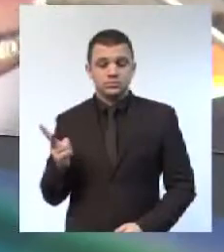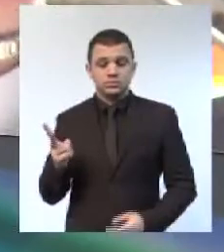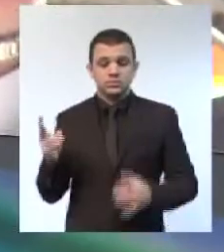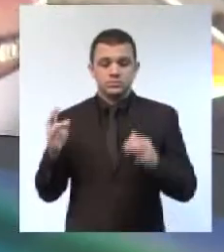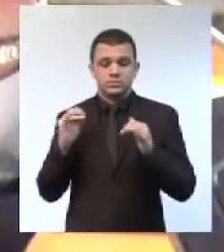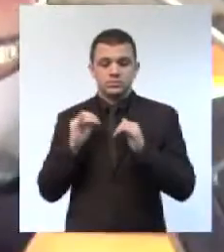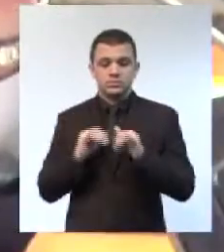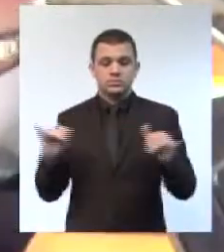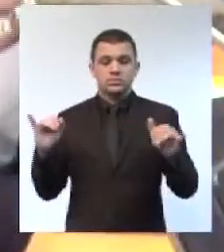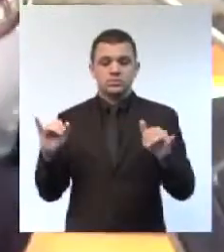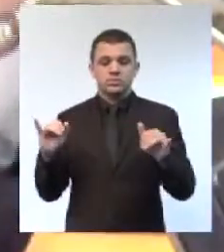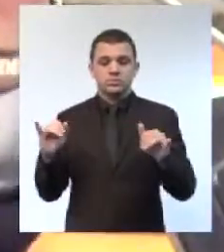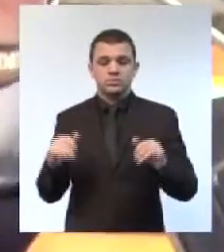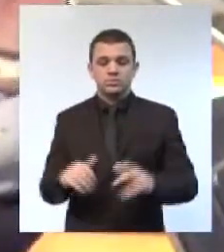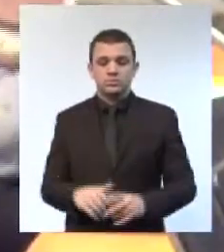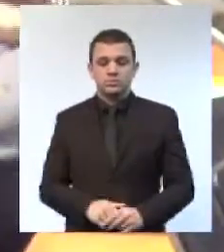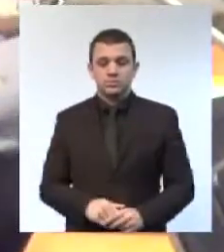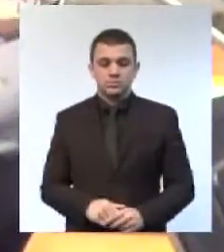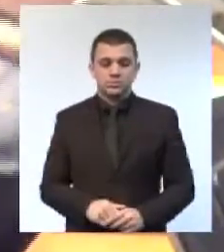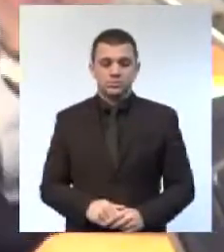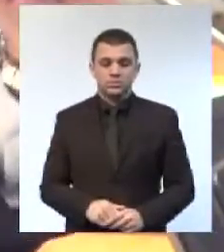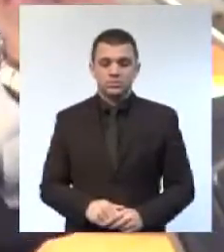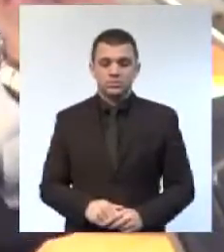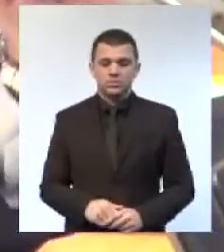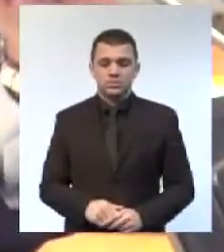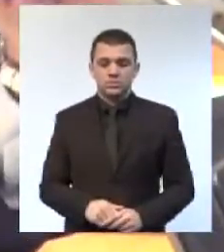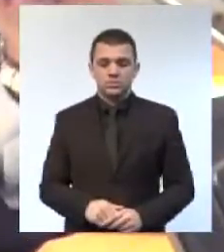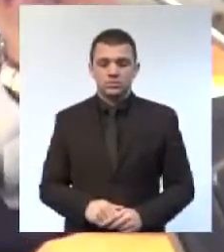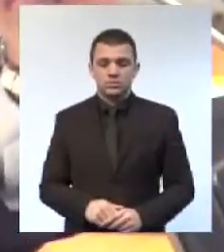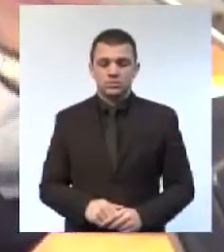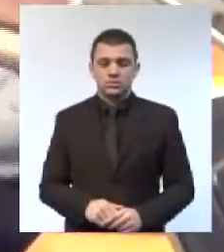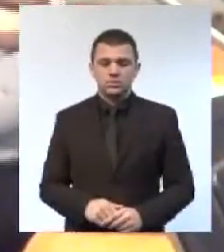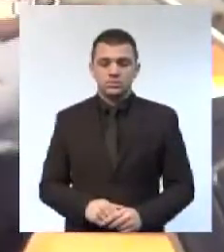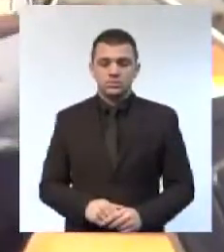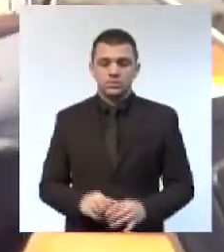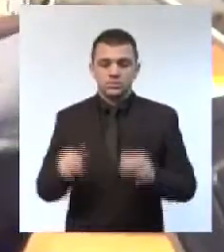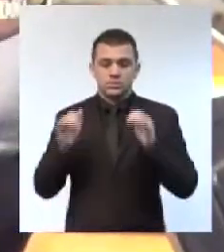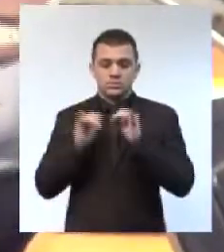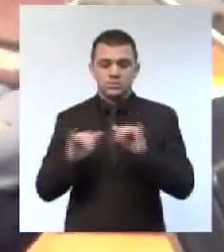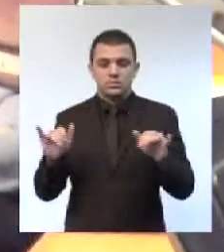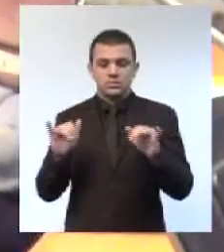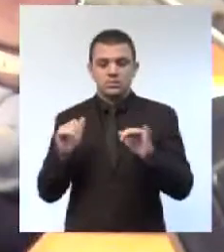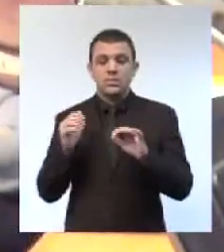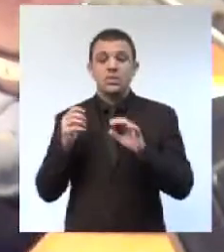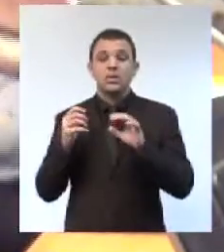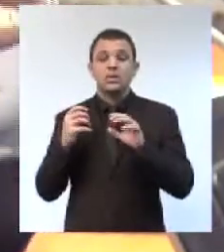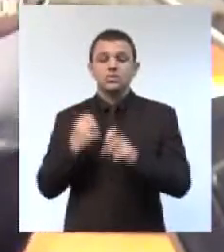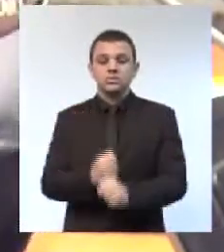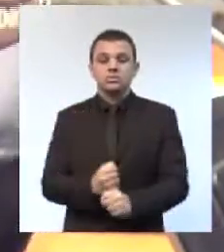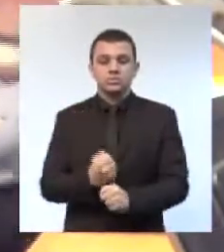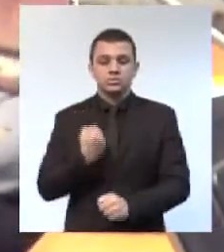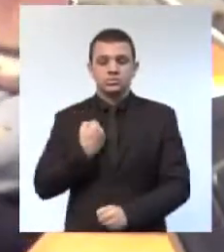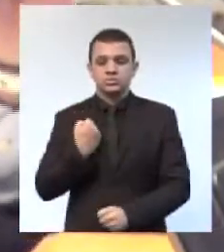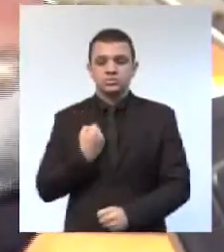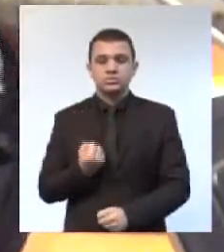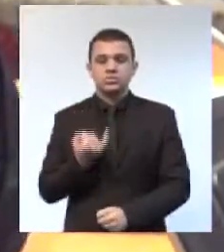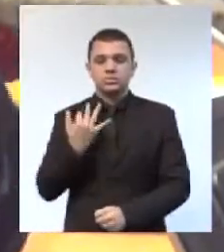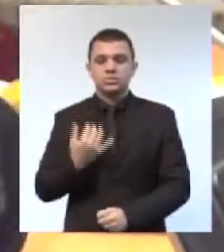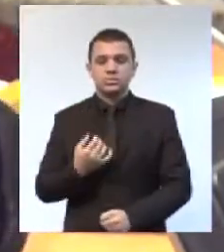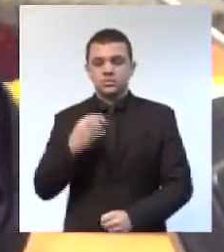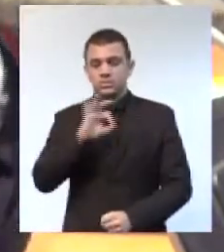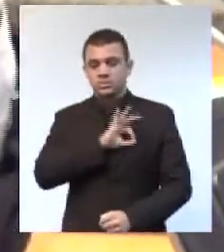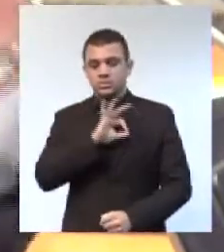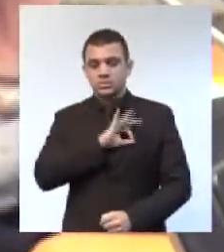afirmam que o efetivo dos policiais não é o bastante,